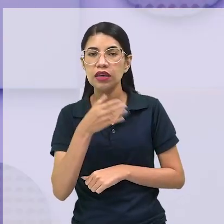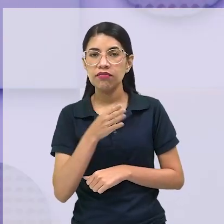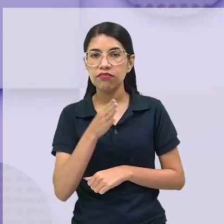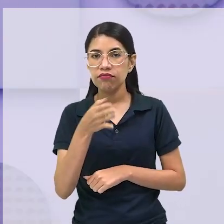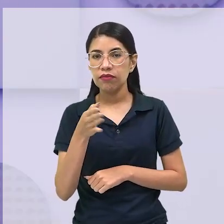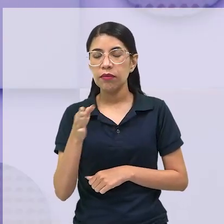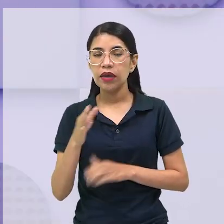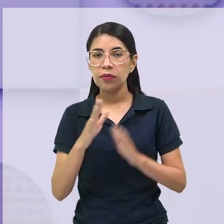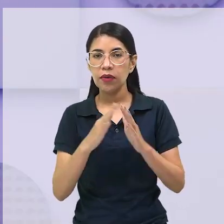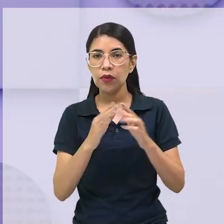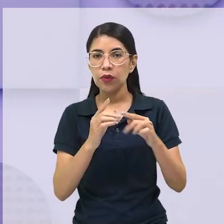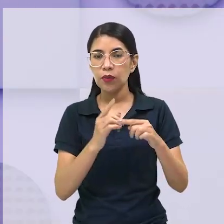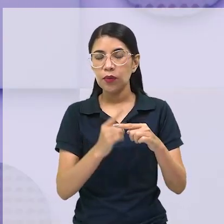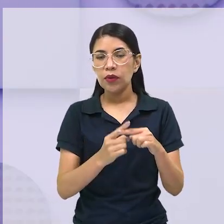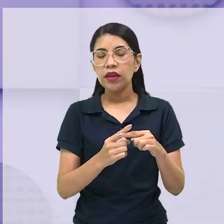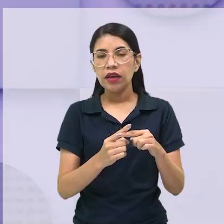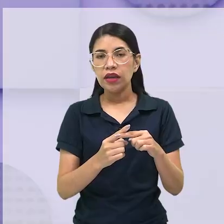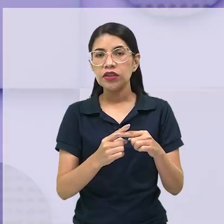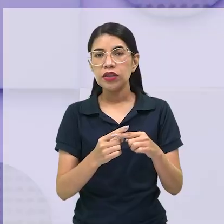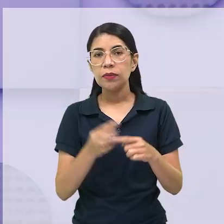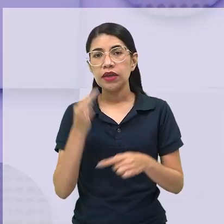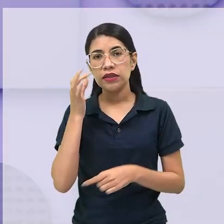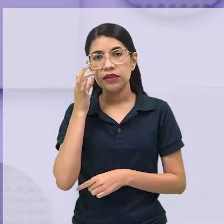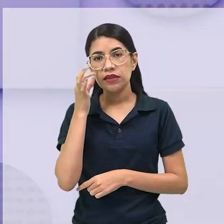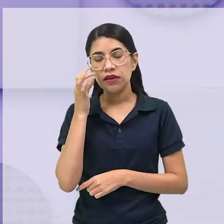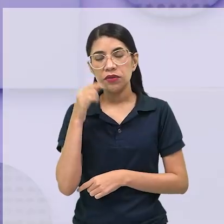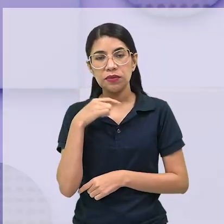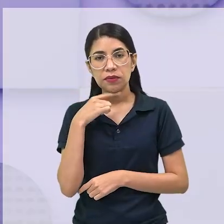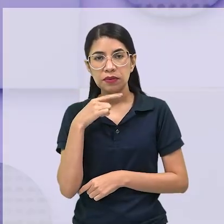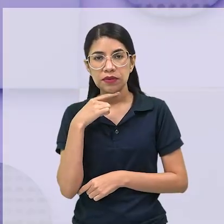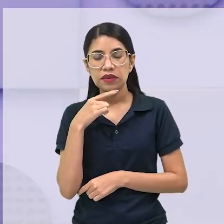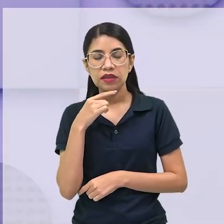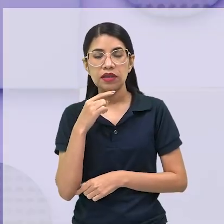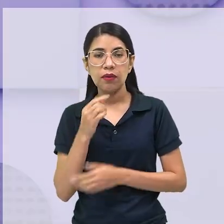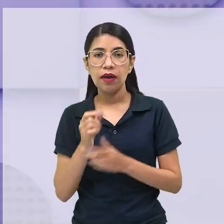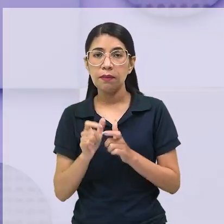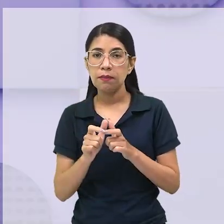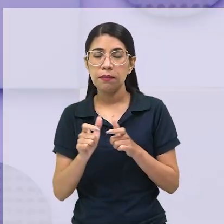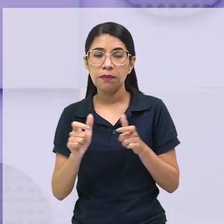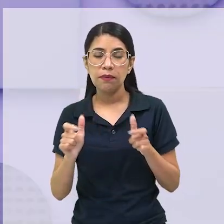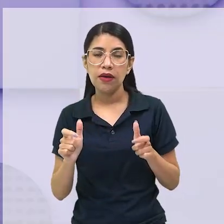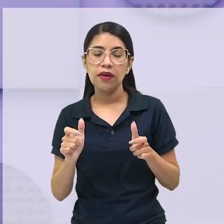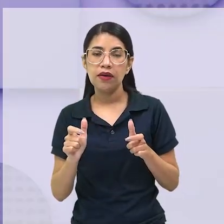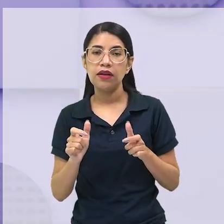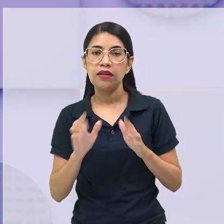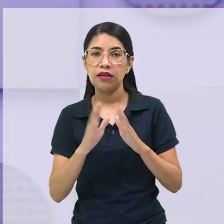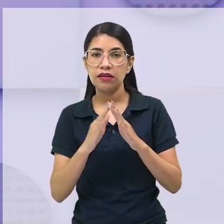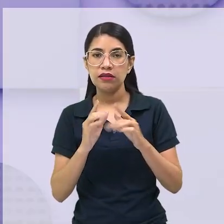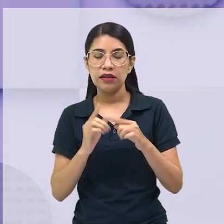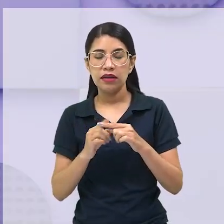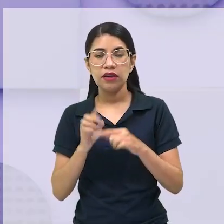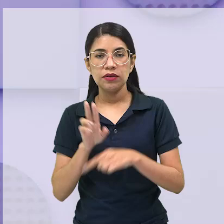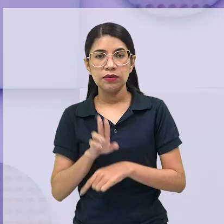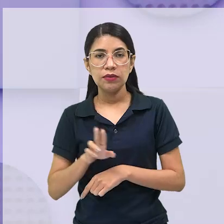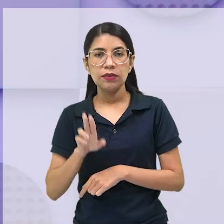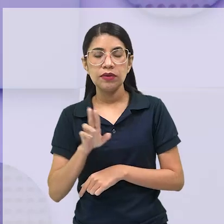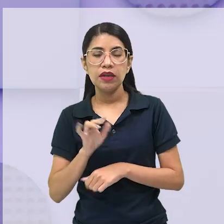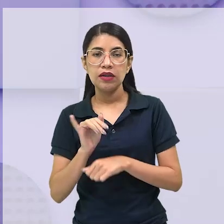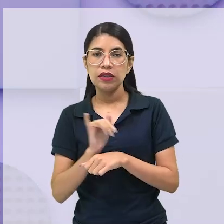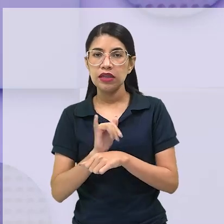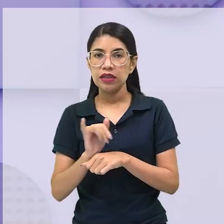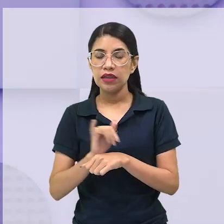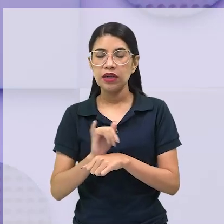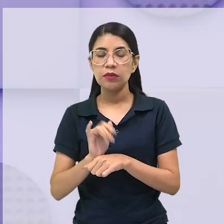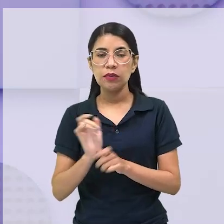celebrações, para os eventos presenciais. Muitas comunidades usaram dessa ferramenta para